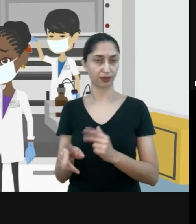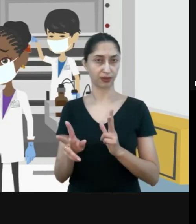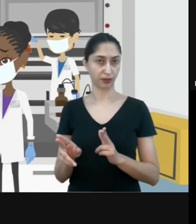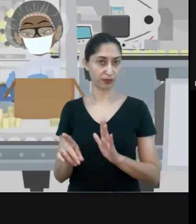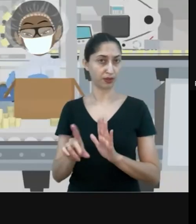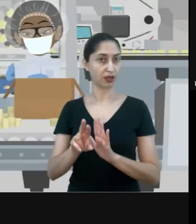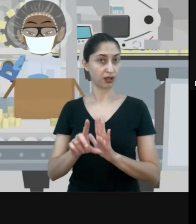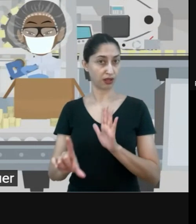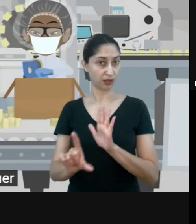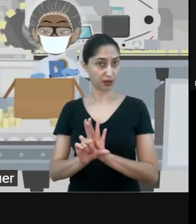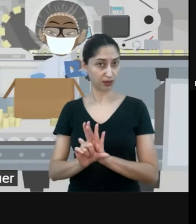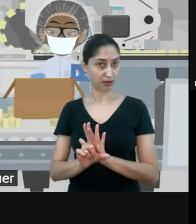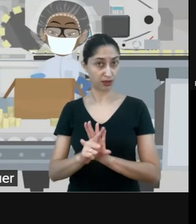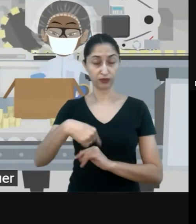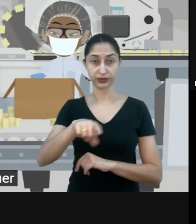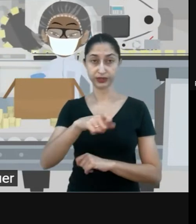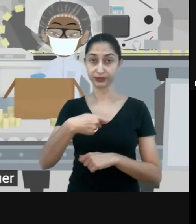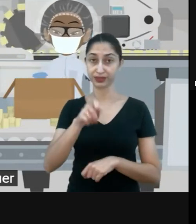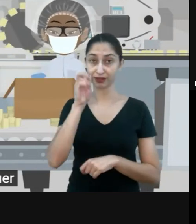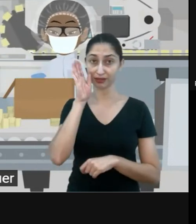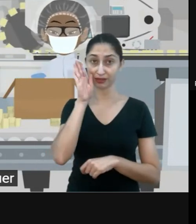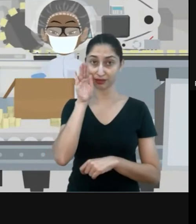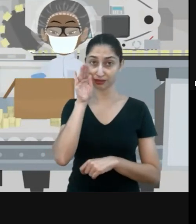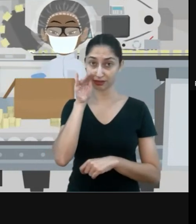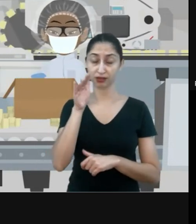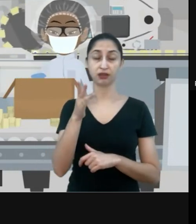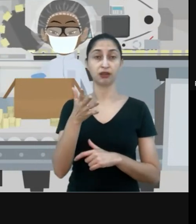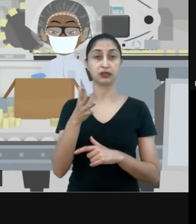lei. Você deve ficar atento a qualquer